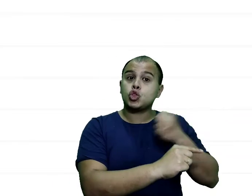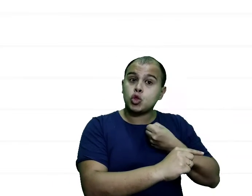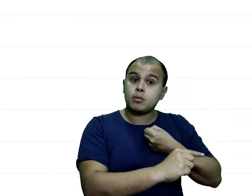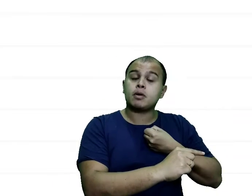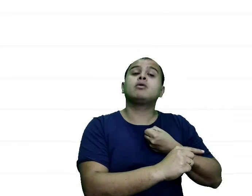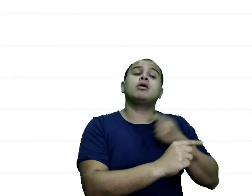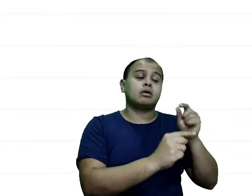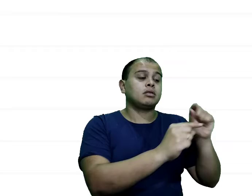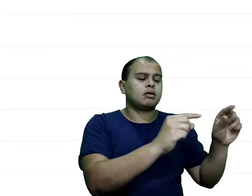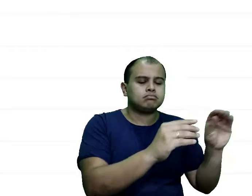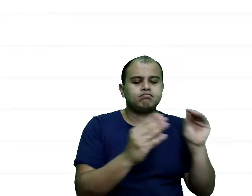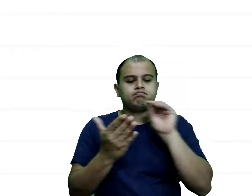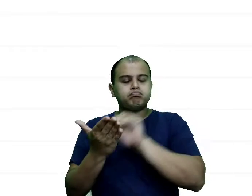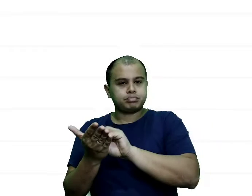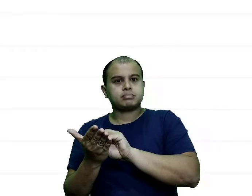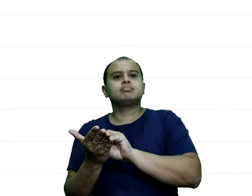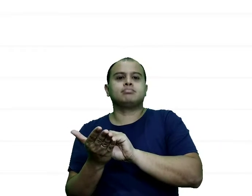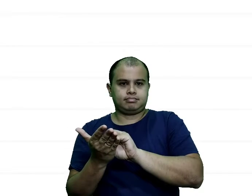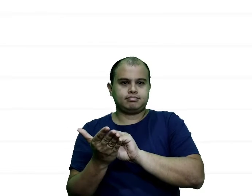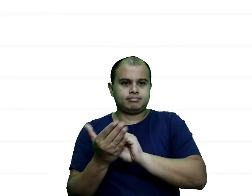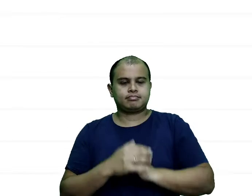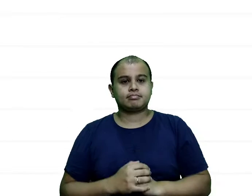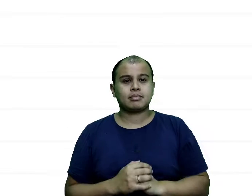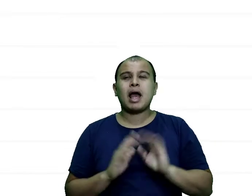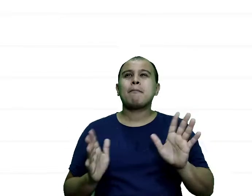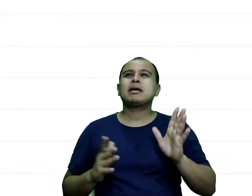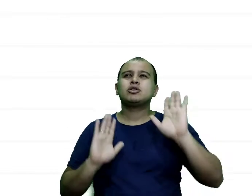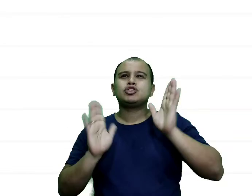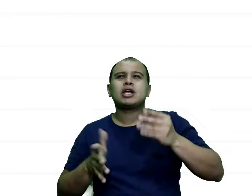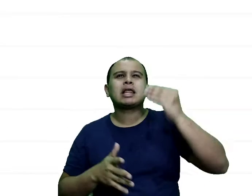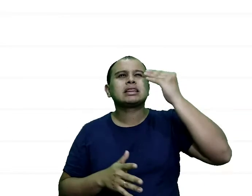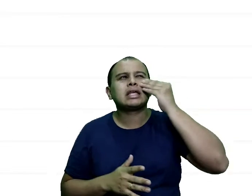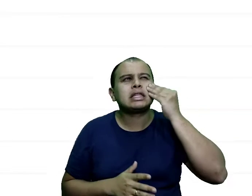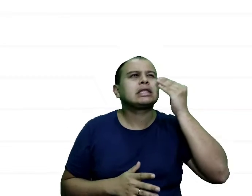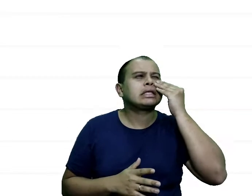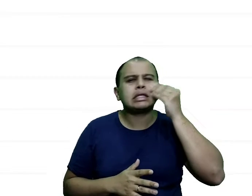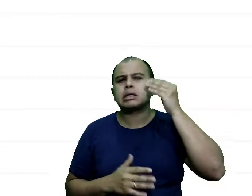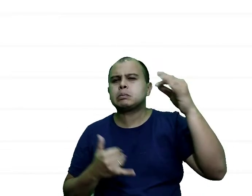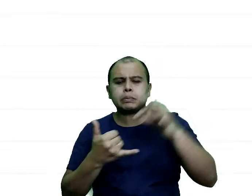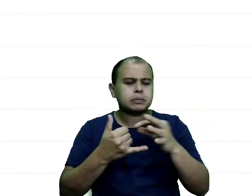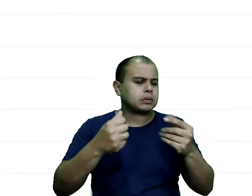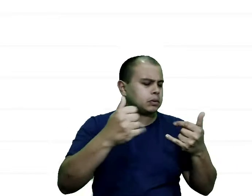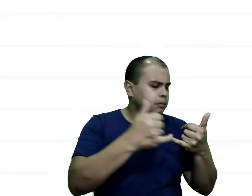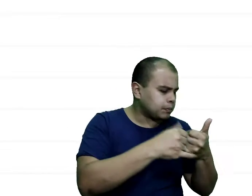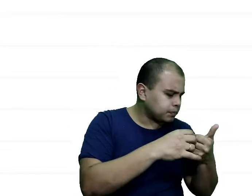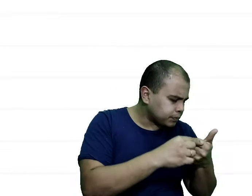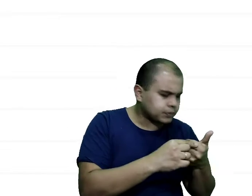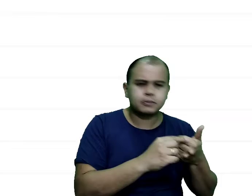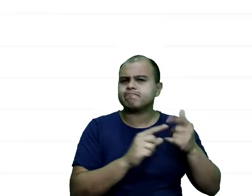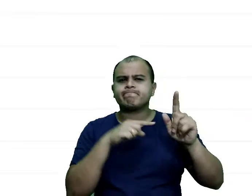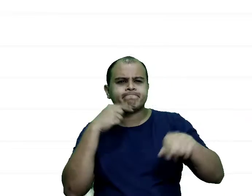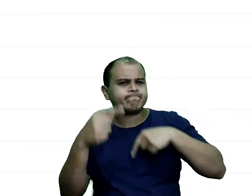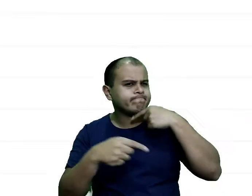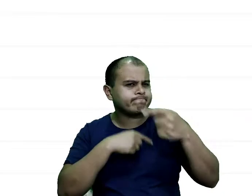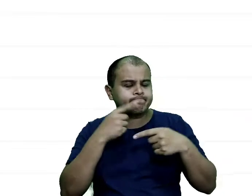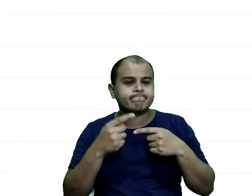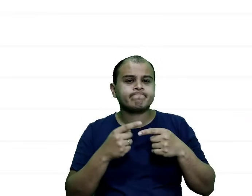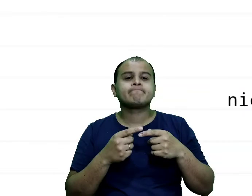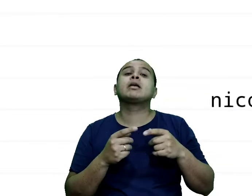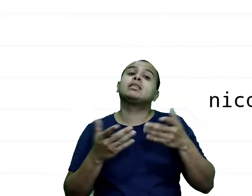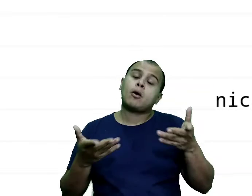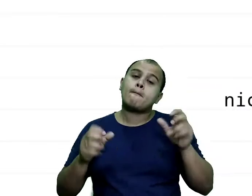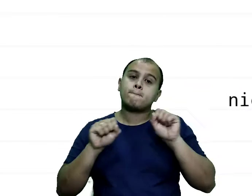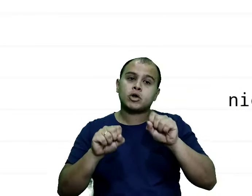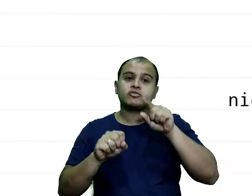WhatsApp e começa a funcionar. Ai, Fernanda, mas meu chip eu já tentei em tudo quanto é lugar e não funciona e tal. Manda um e-mail para a